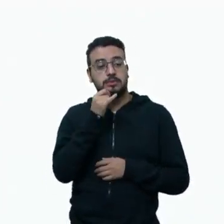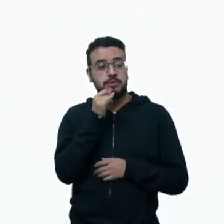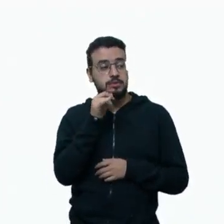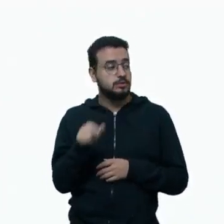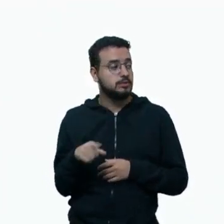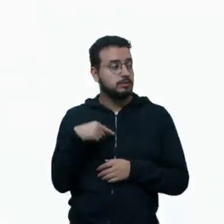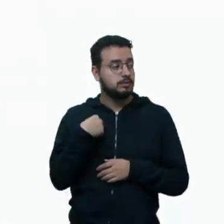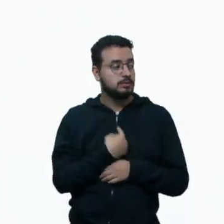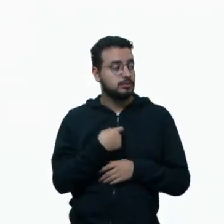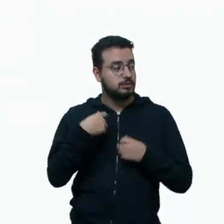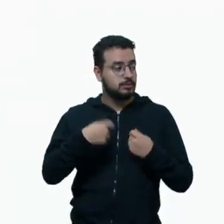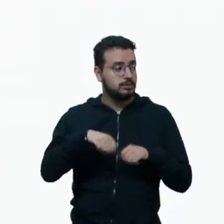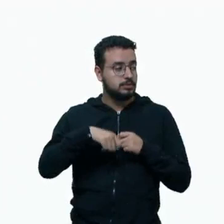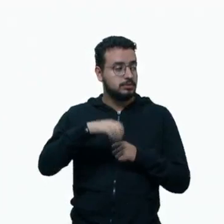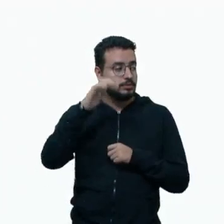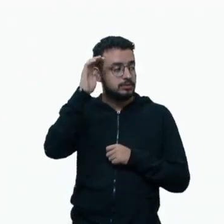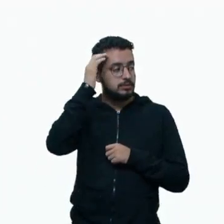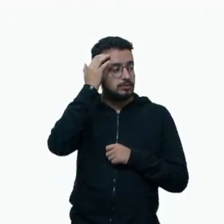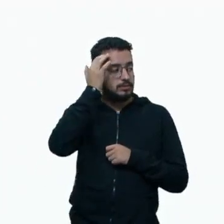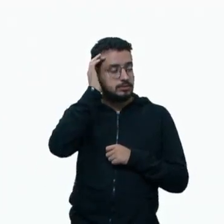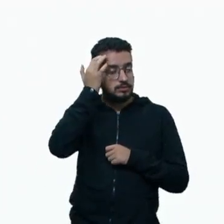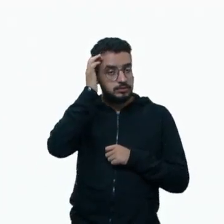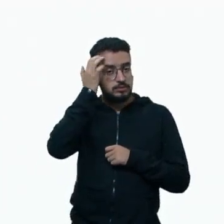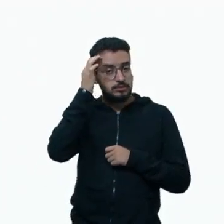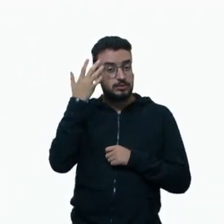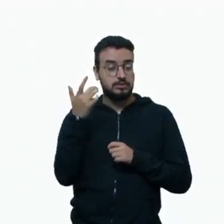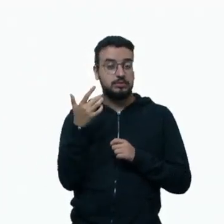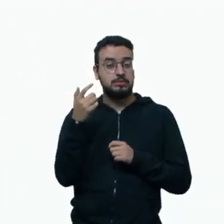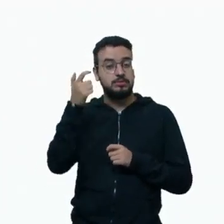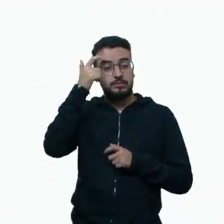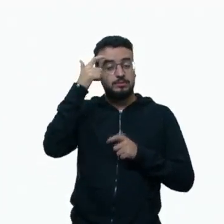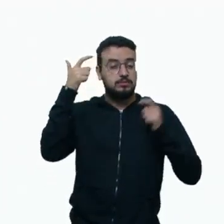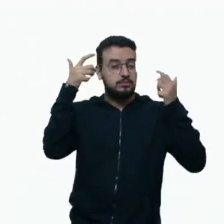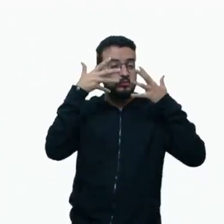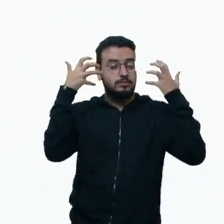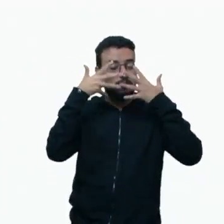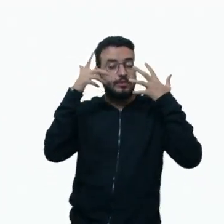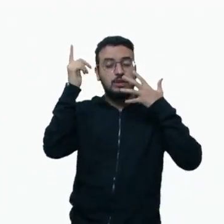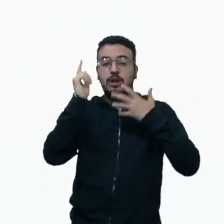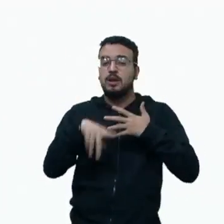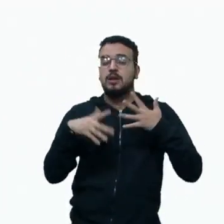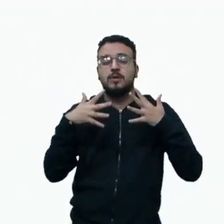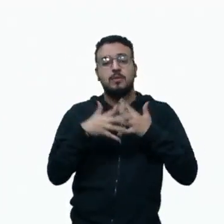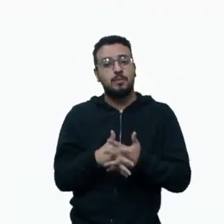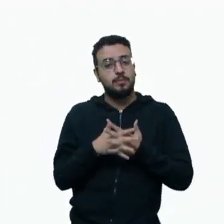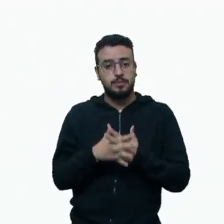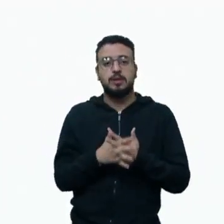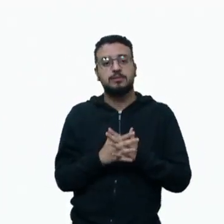tem que compreender esse sistema nervoso como uma estrutura muito complexa. Muito complexa.